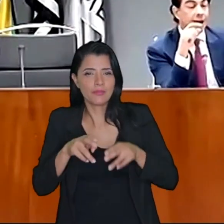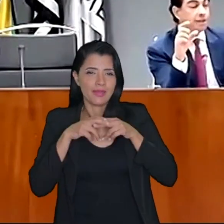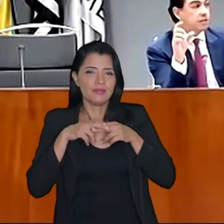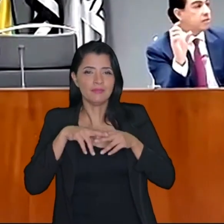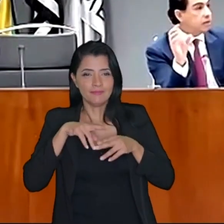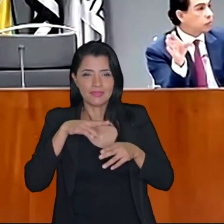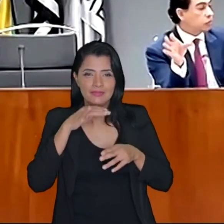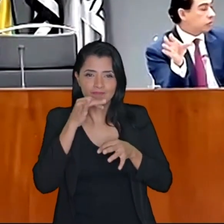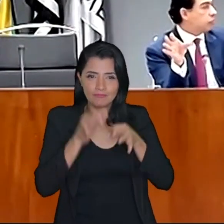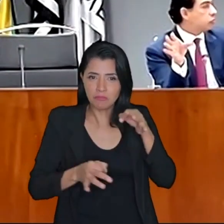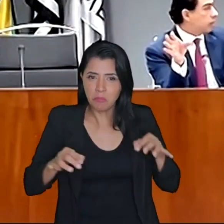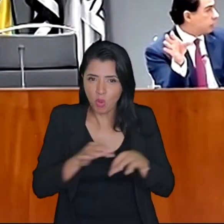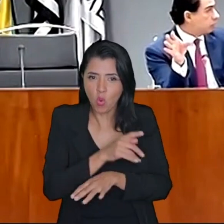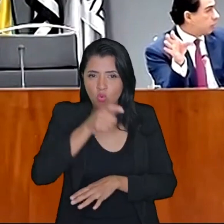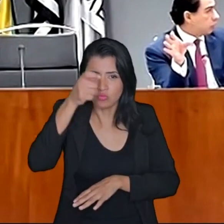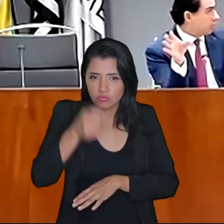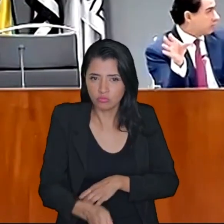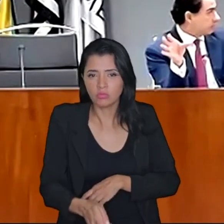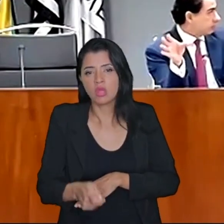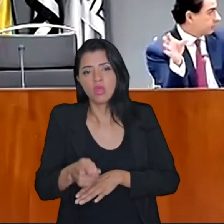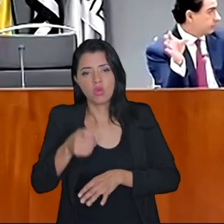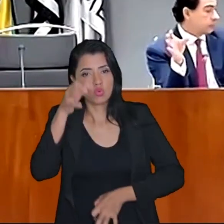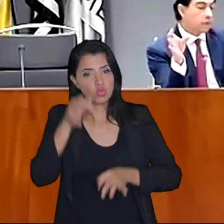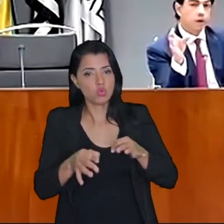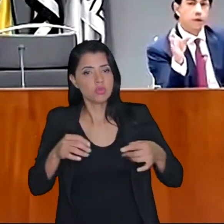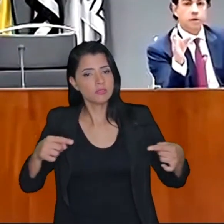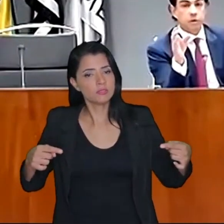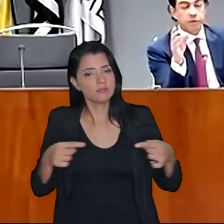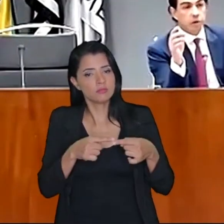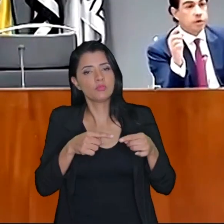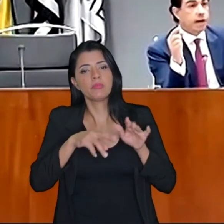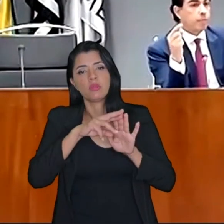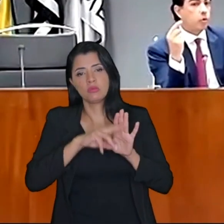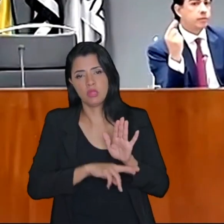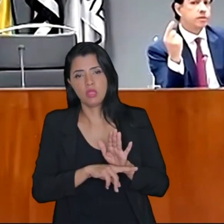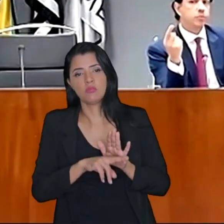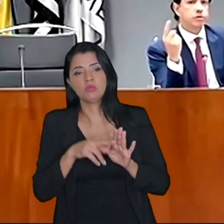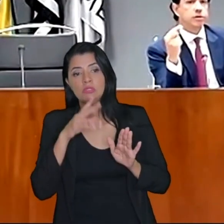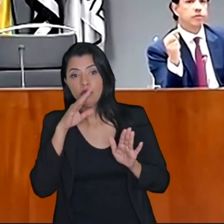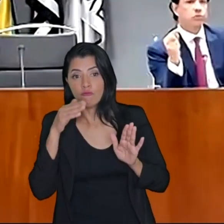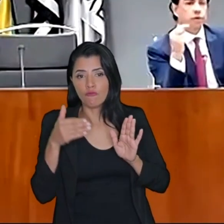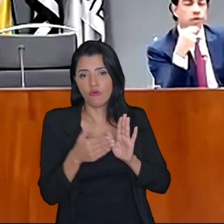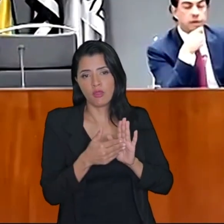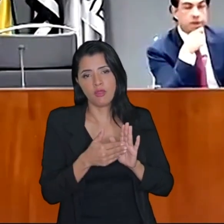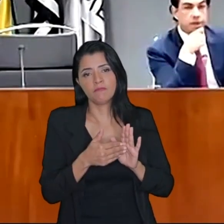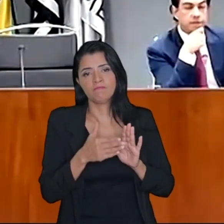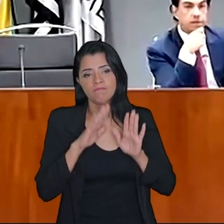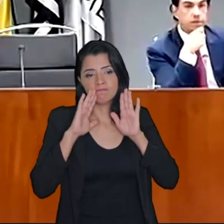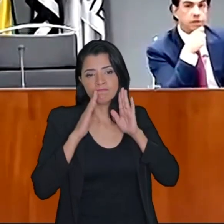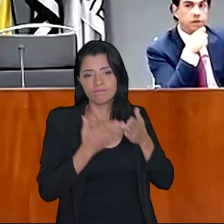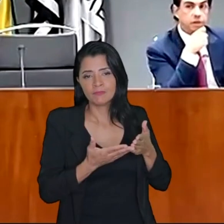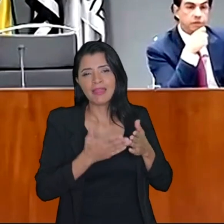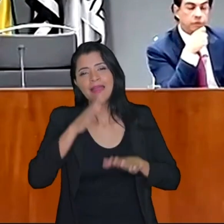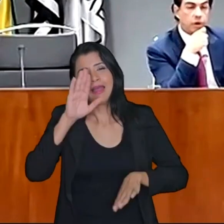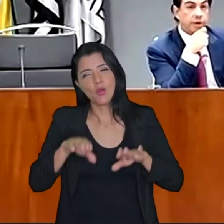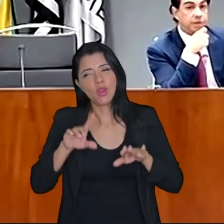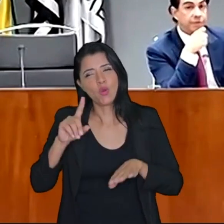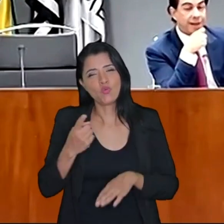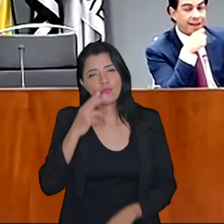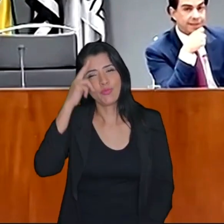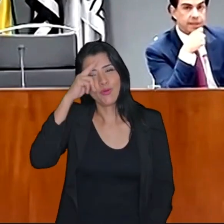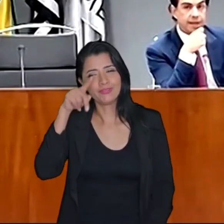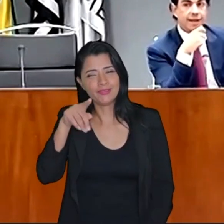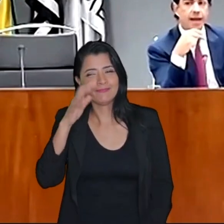juiz fica adstrito aos termos da homologação. Talvez a única hipótese possível dele decidir de